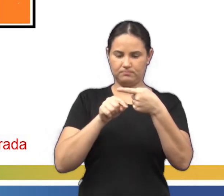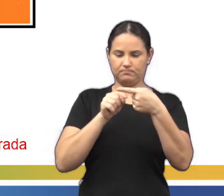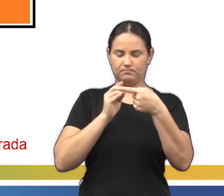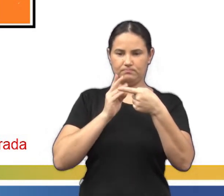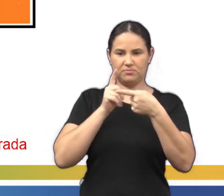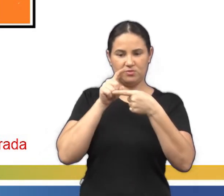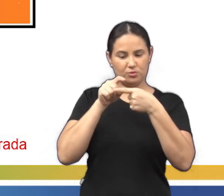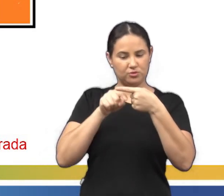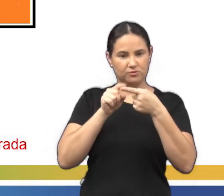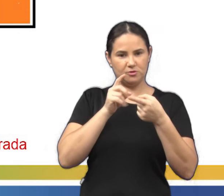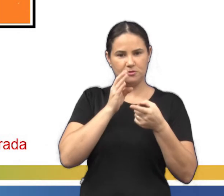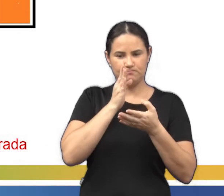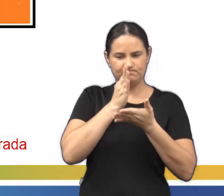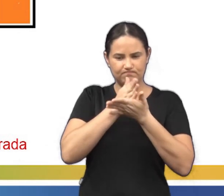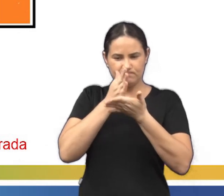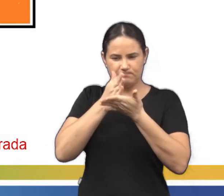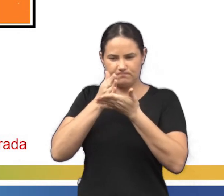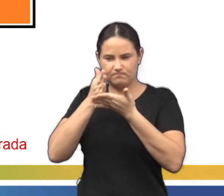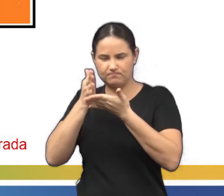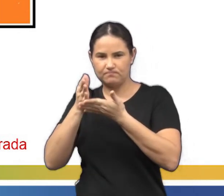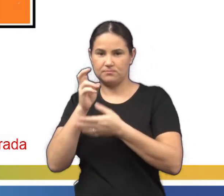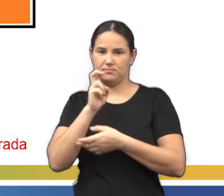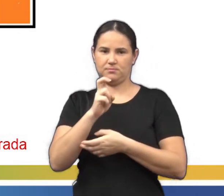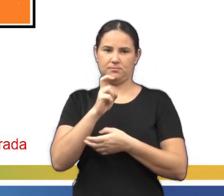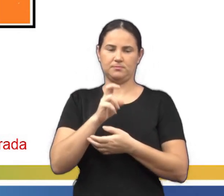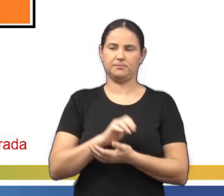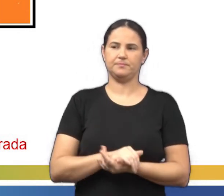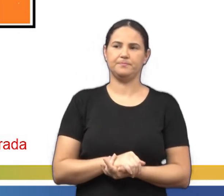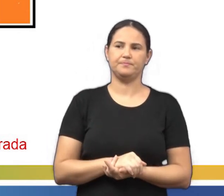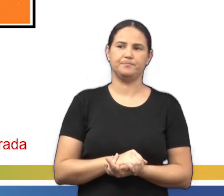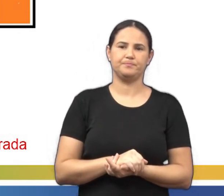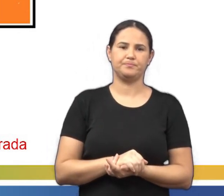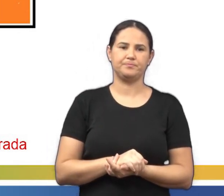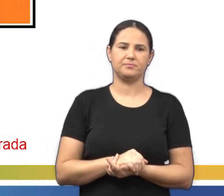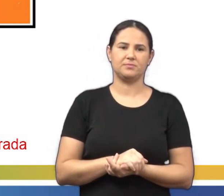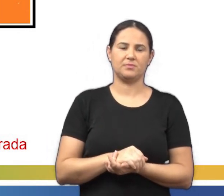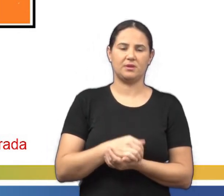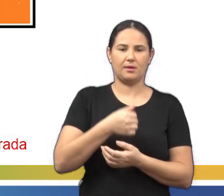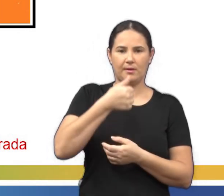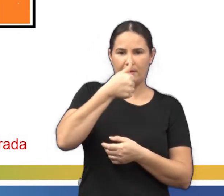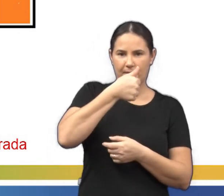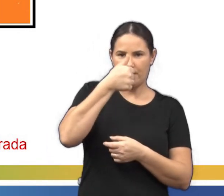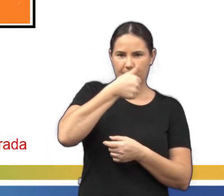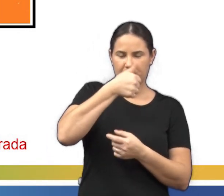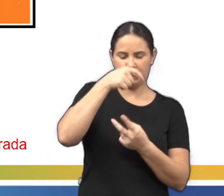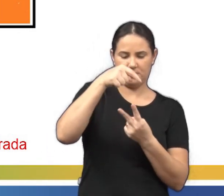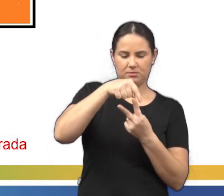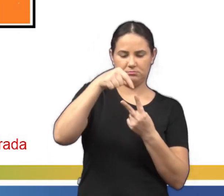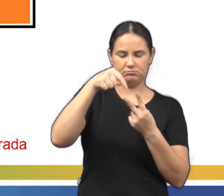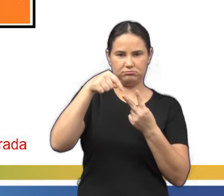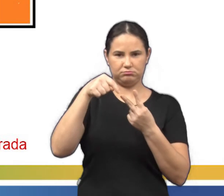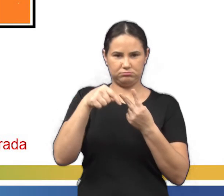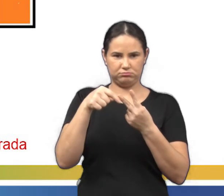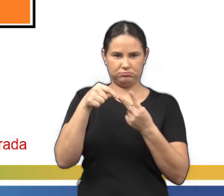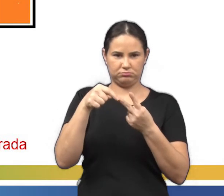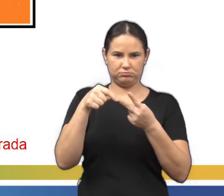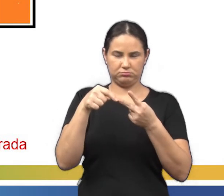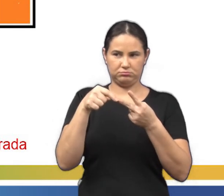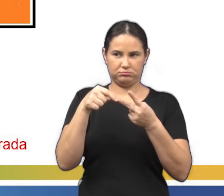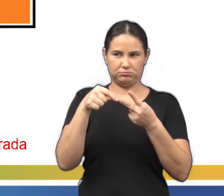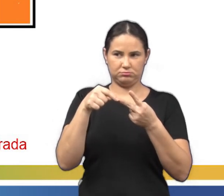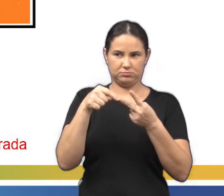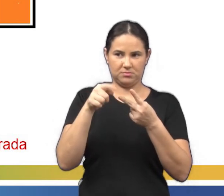Então, eu dividi aí em 5 partes. Eu sei que a primeira vai pavimentar as 2 primeiras e a segunda